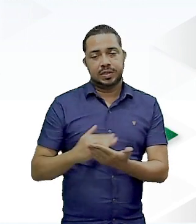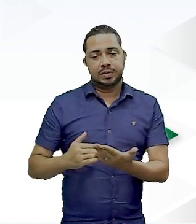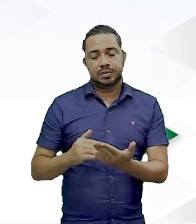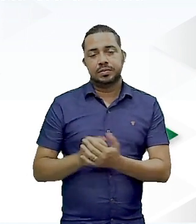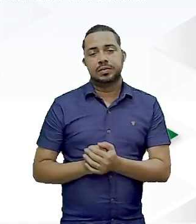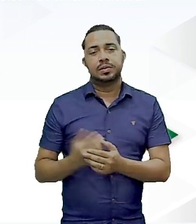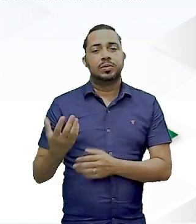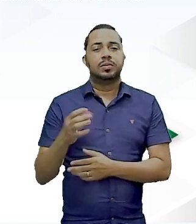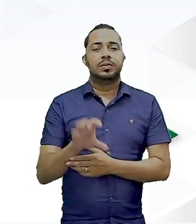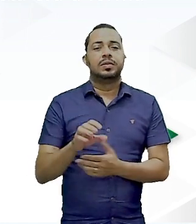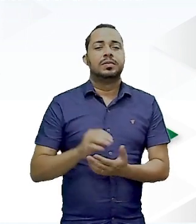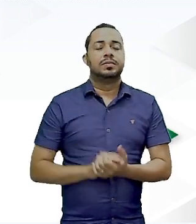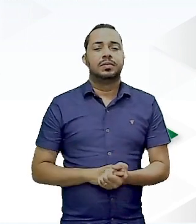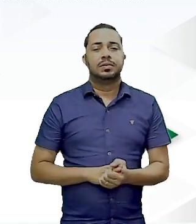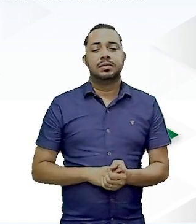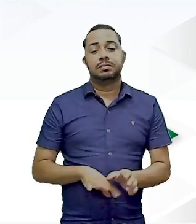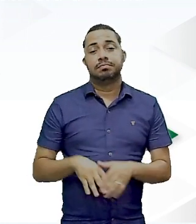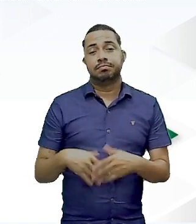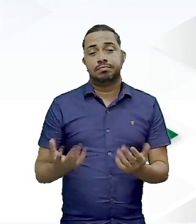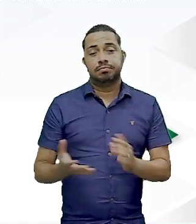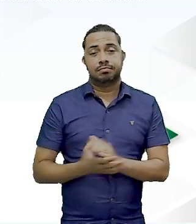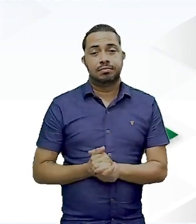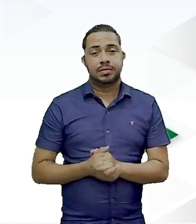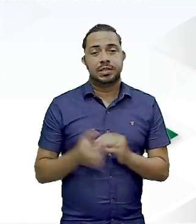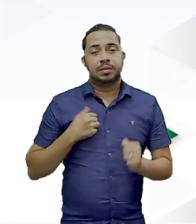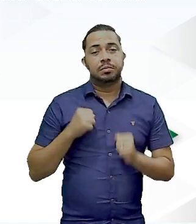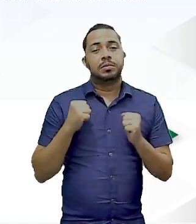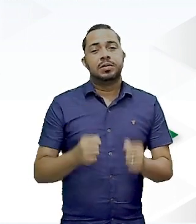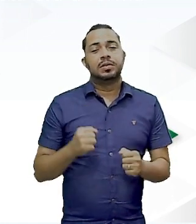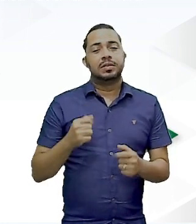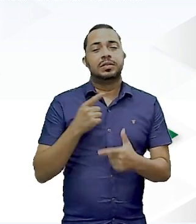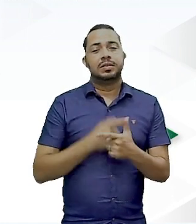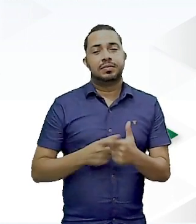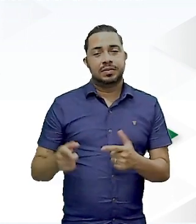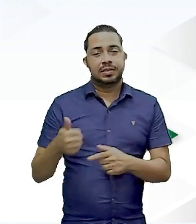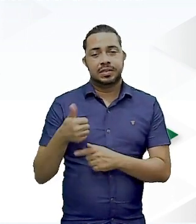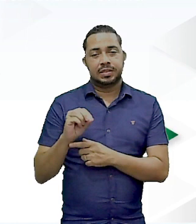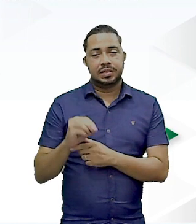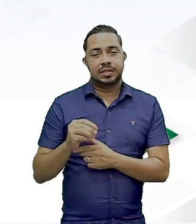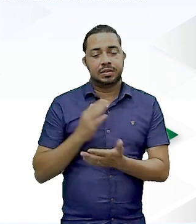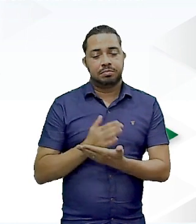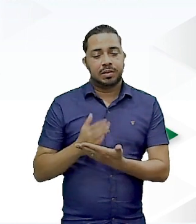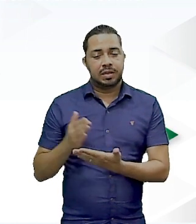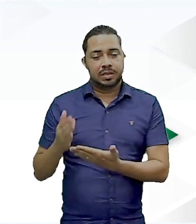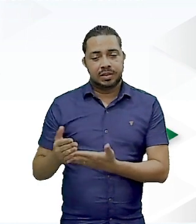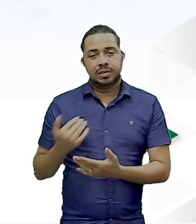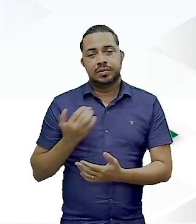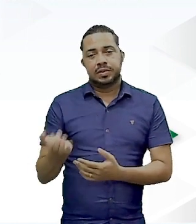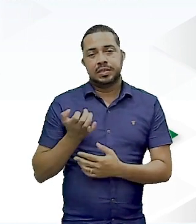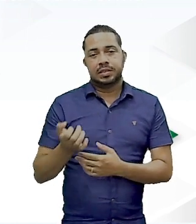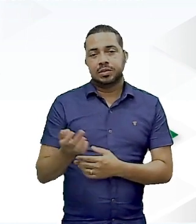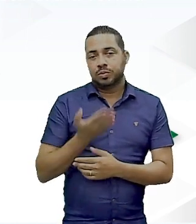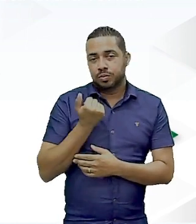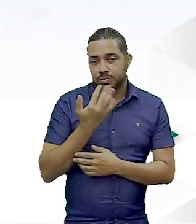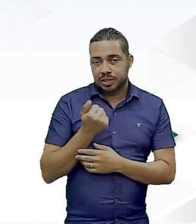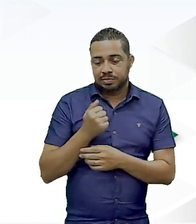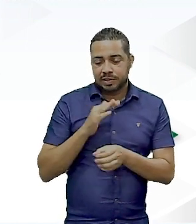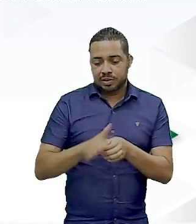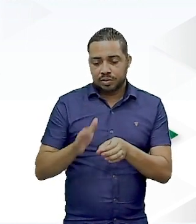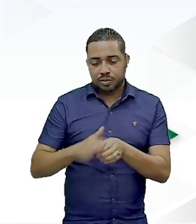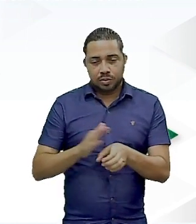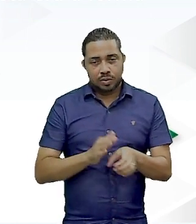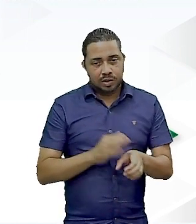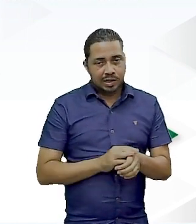que ele colocava, tá bom? Bom, além disso, eu podia dividir o pão em 10 partes se eu quisesse comer torradas, como você faz